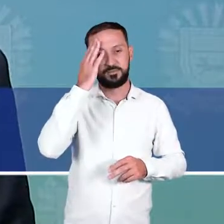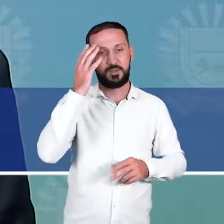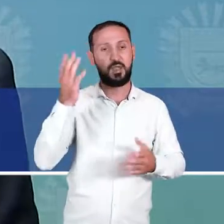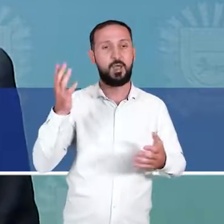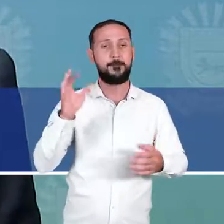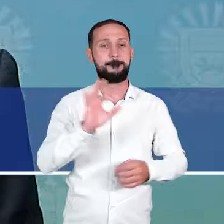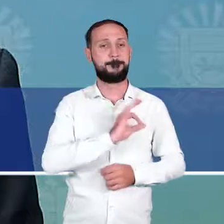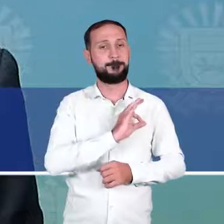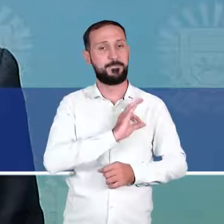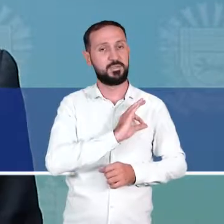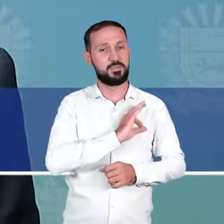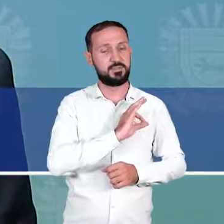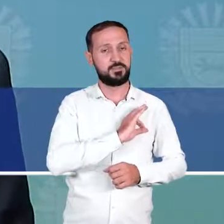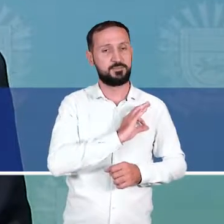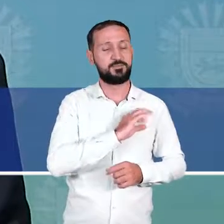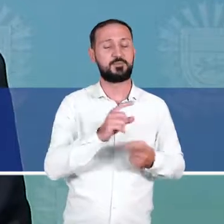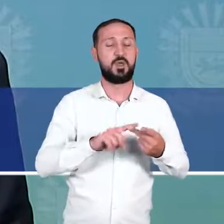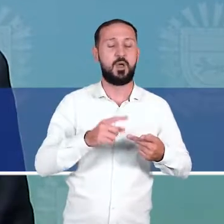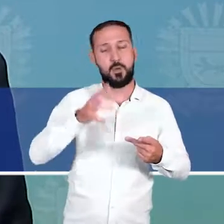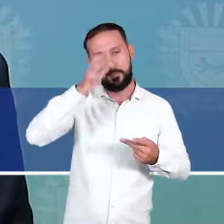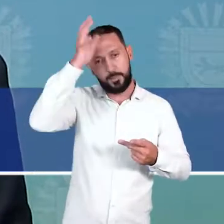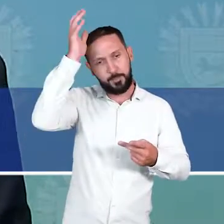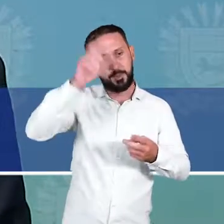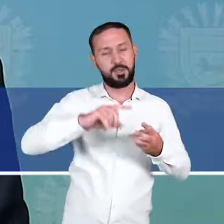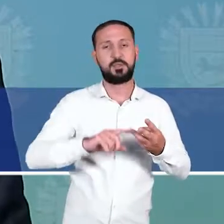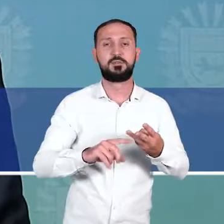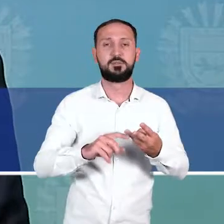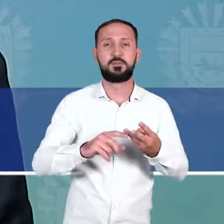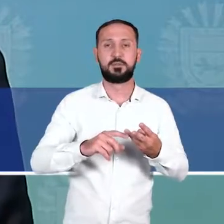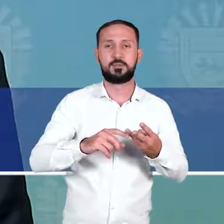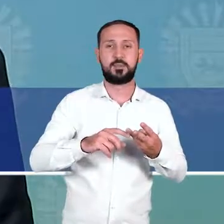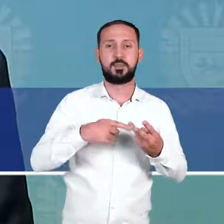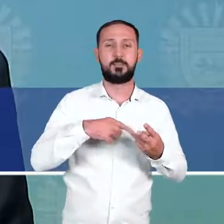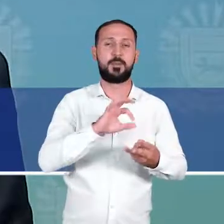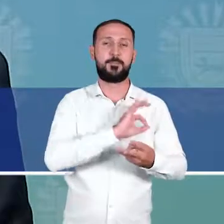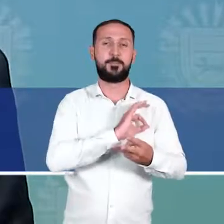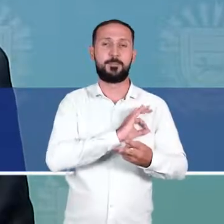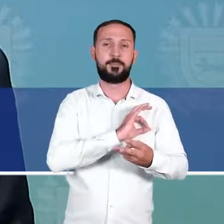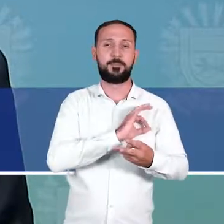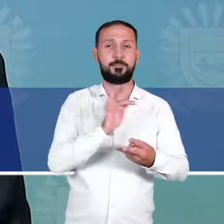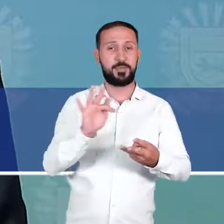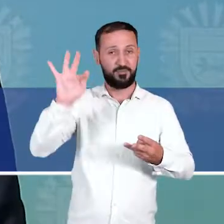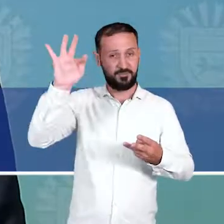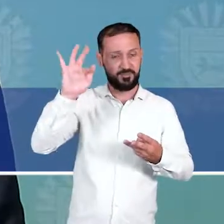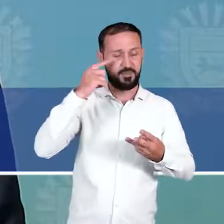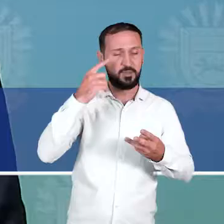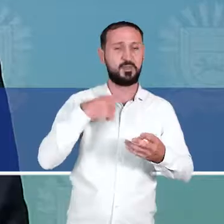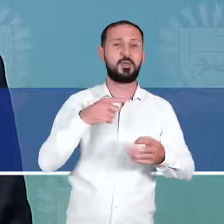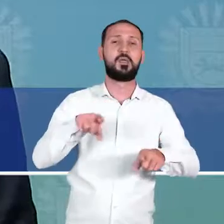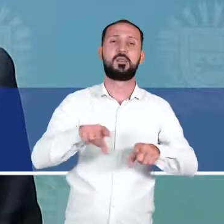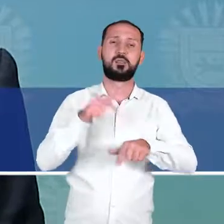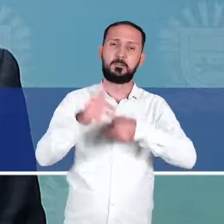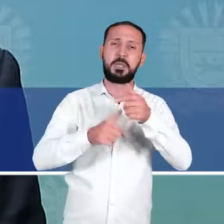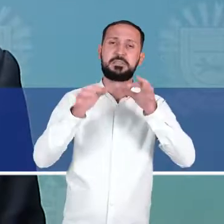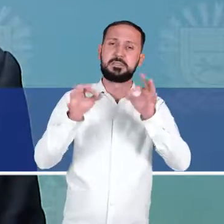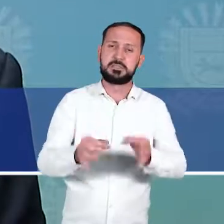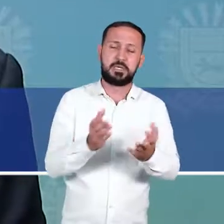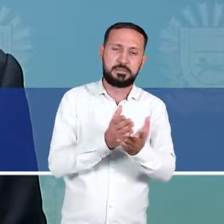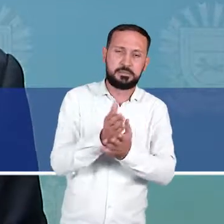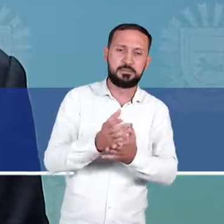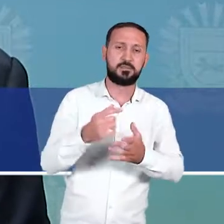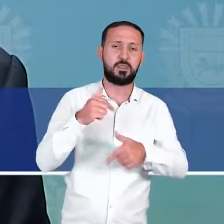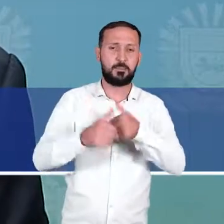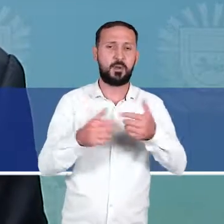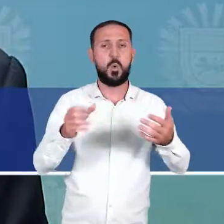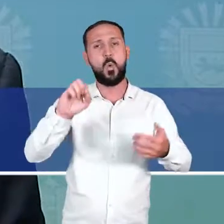reconhecimento aqui aos policiais militares, bombeiros, policiais rodoviário federal, que se desempenharam das suas funções, seja